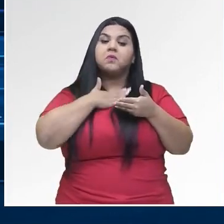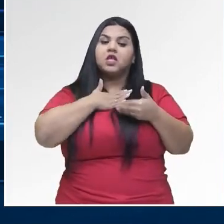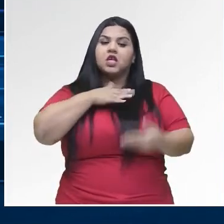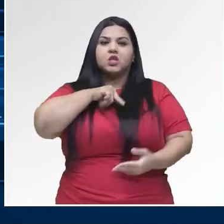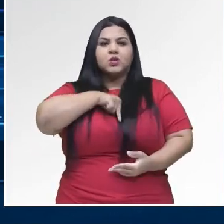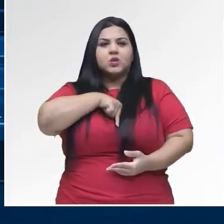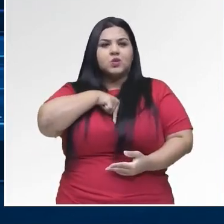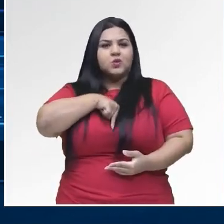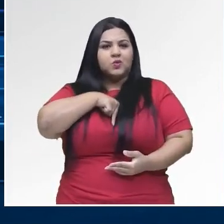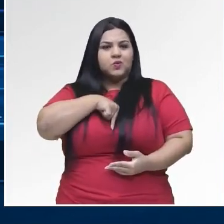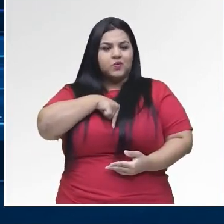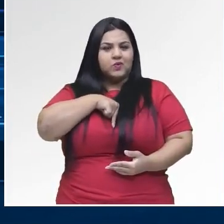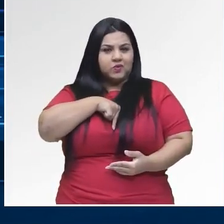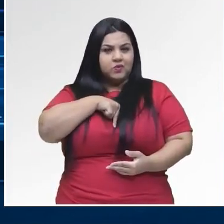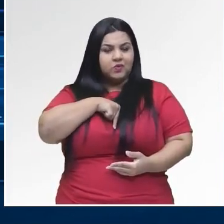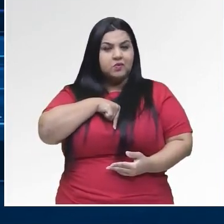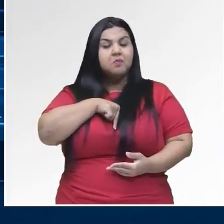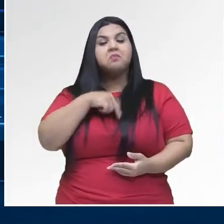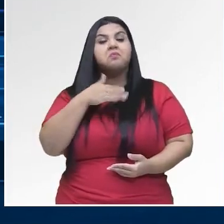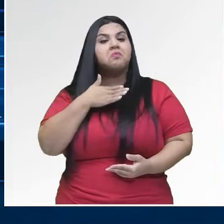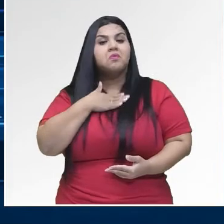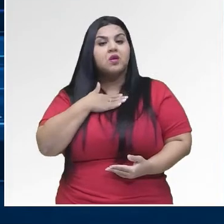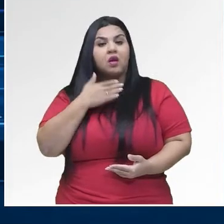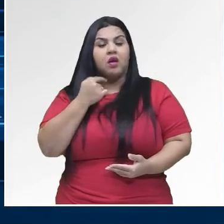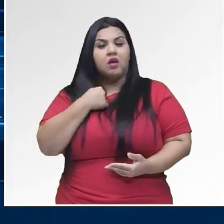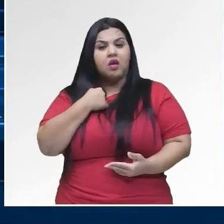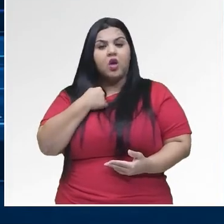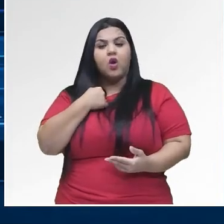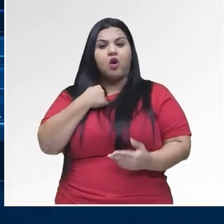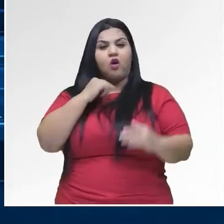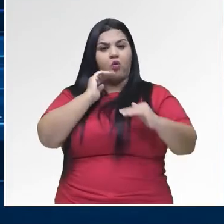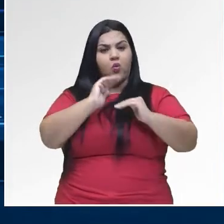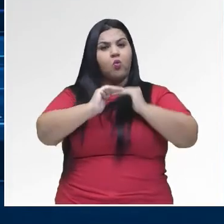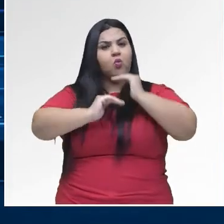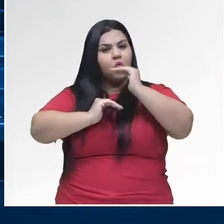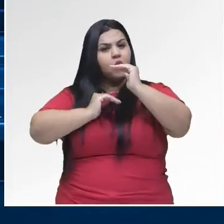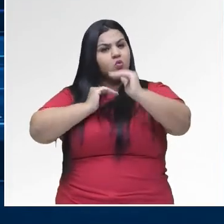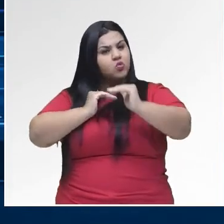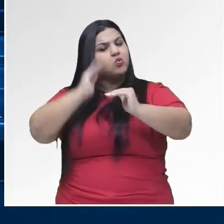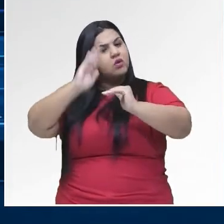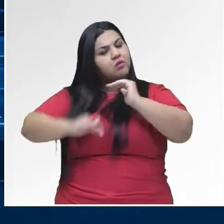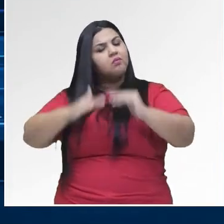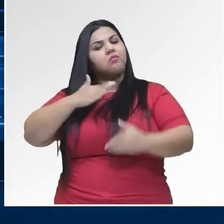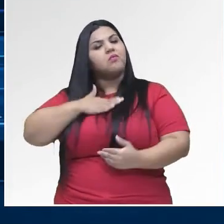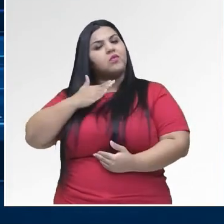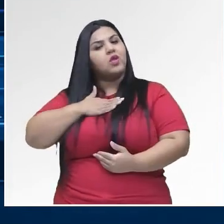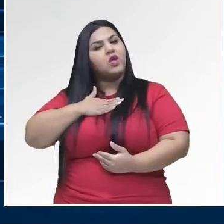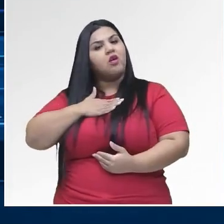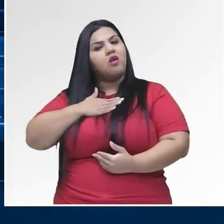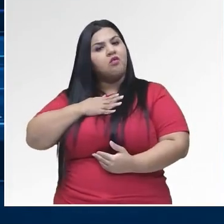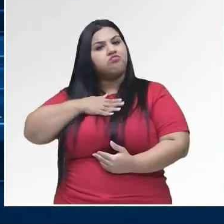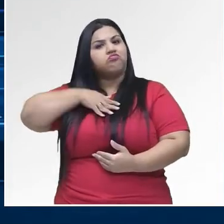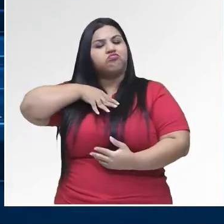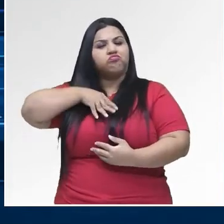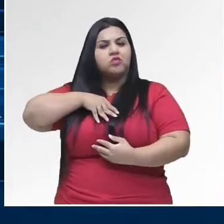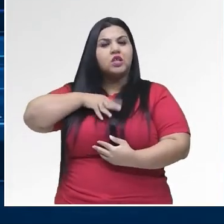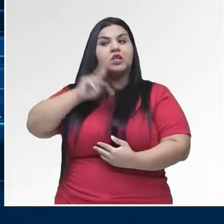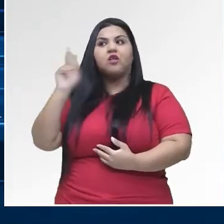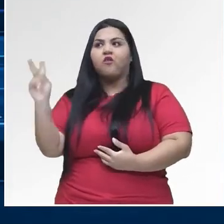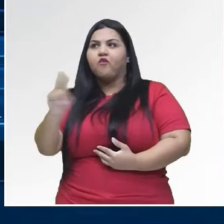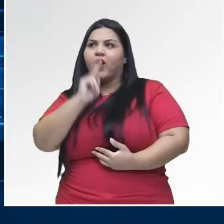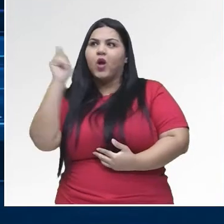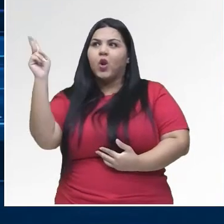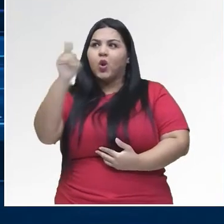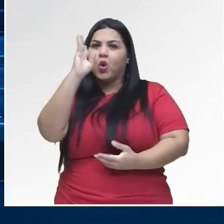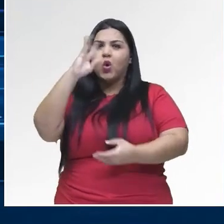subjetividade, uma coisa que eu construo, que é o meu caráter, que está pautado nos valores morais que eu